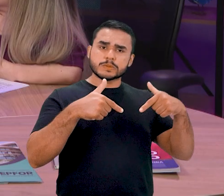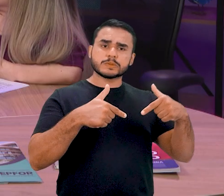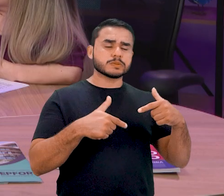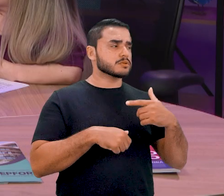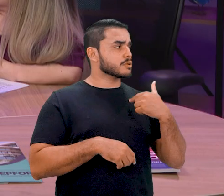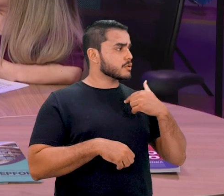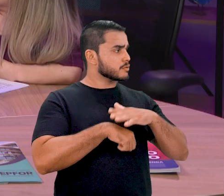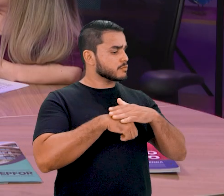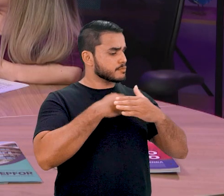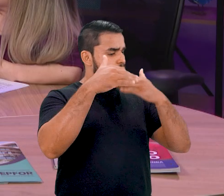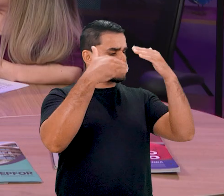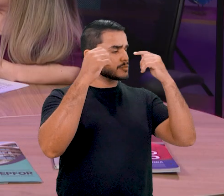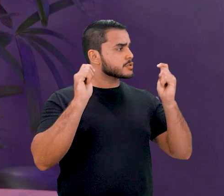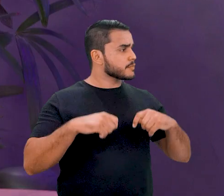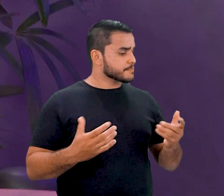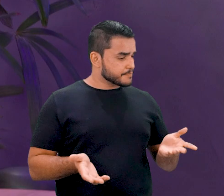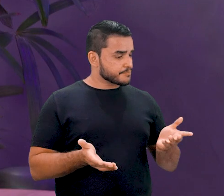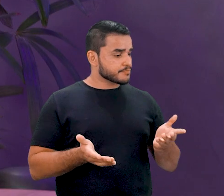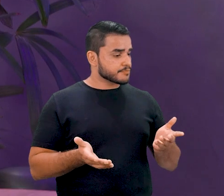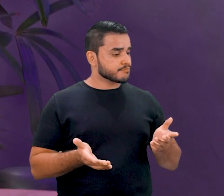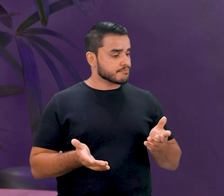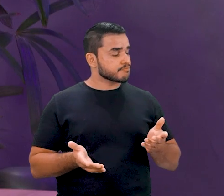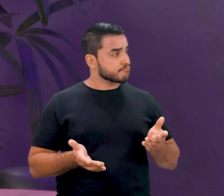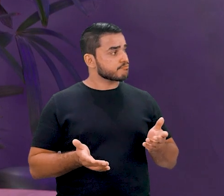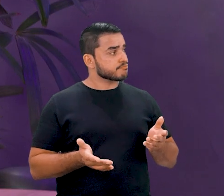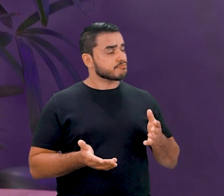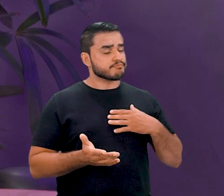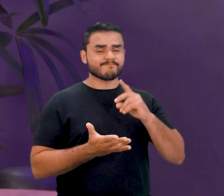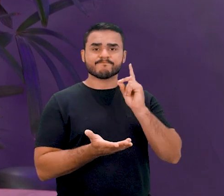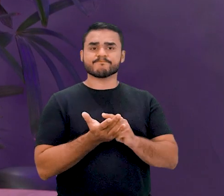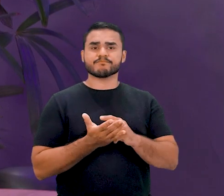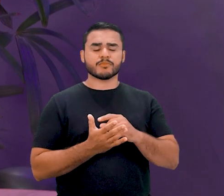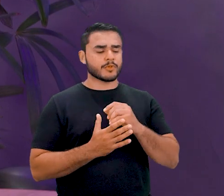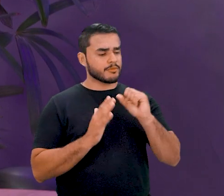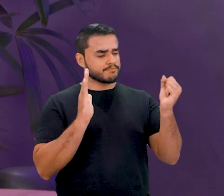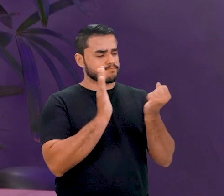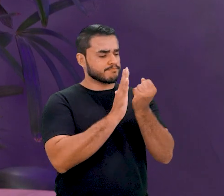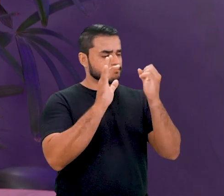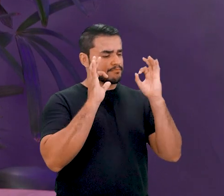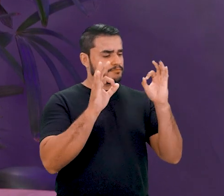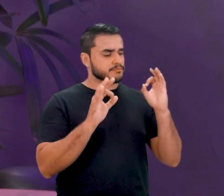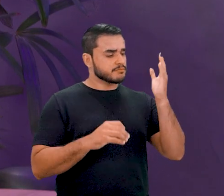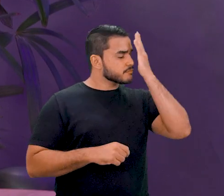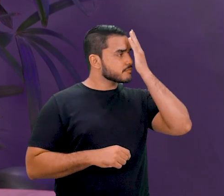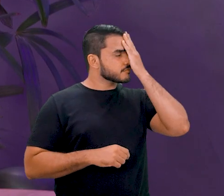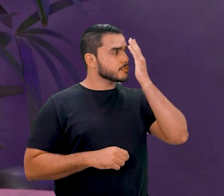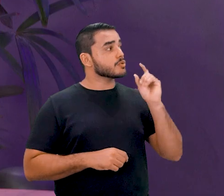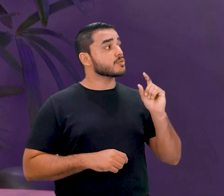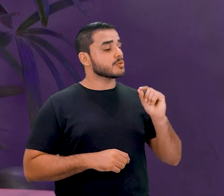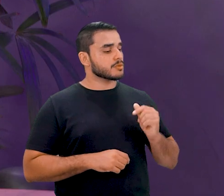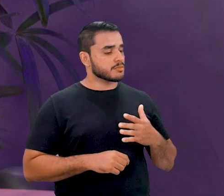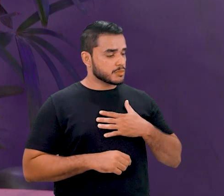Então, eu acho que uma das experiências mais marcantes é justamente isso, sabe? É de entender